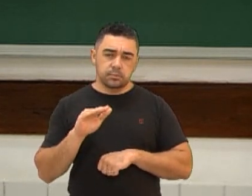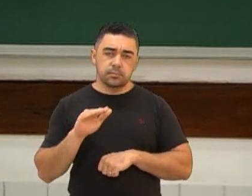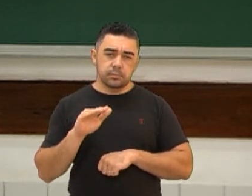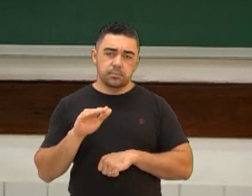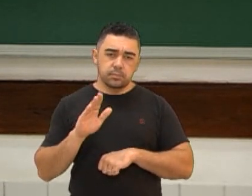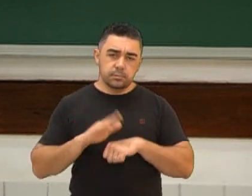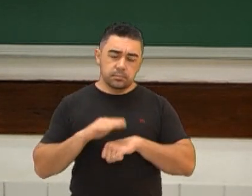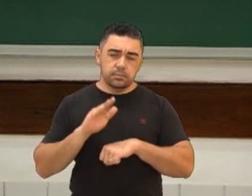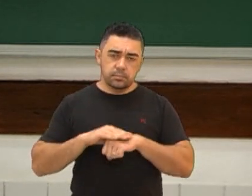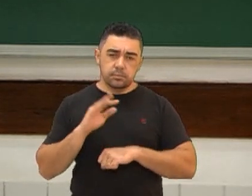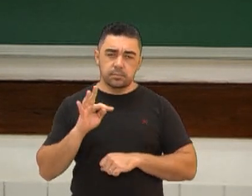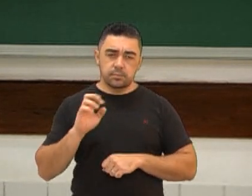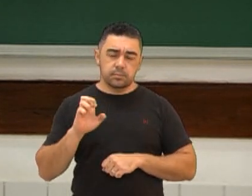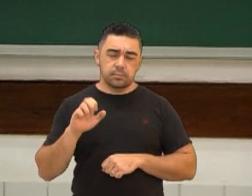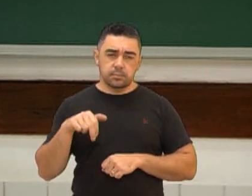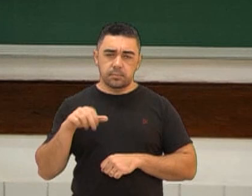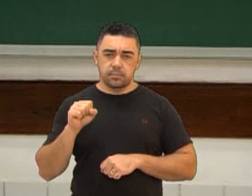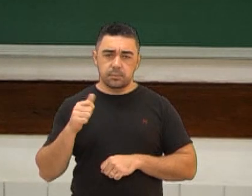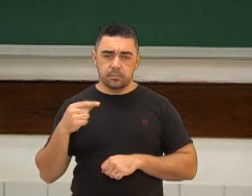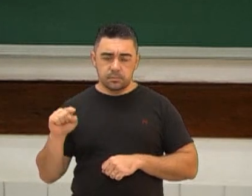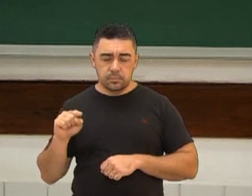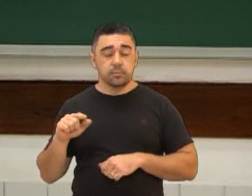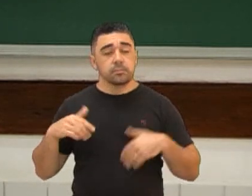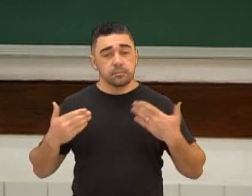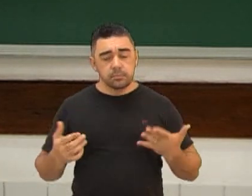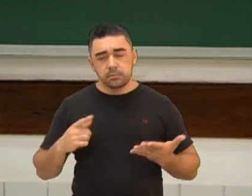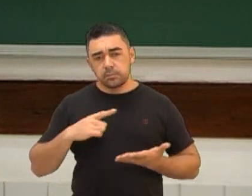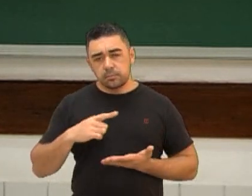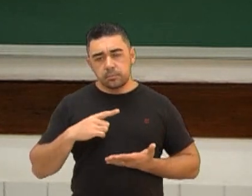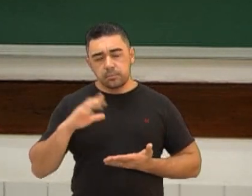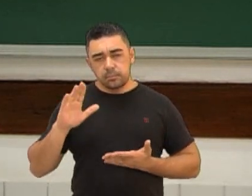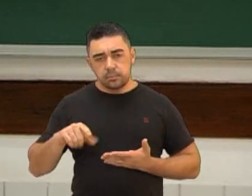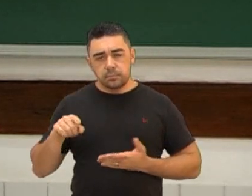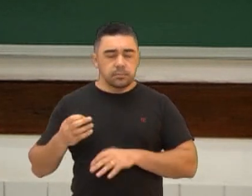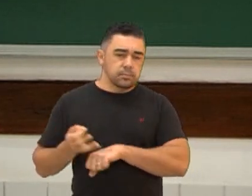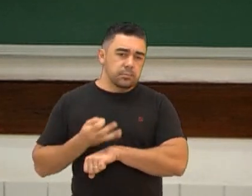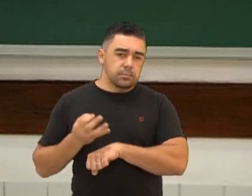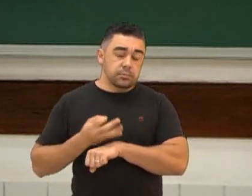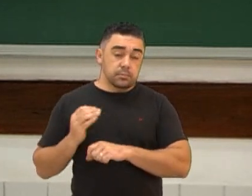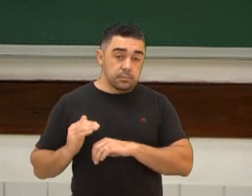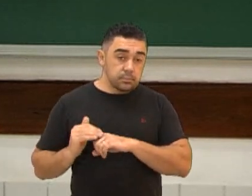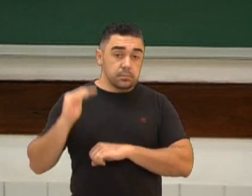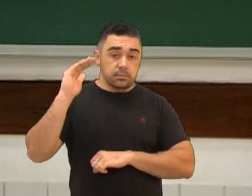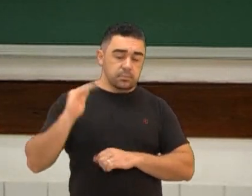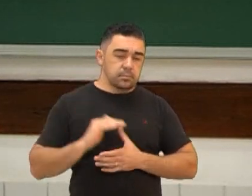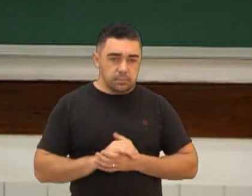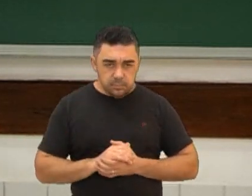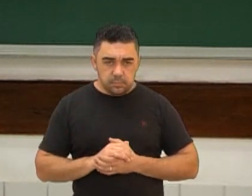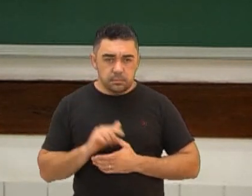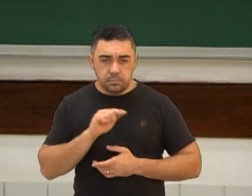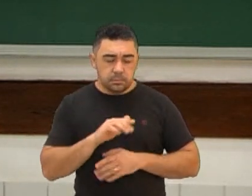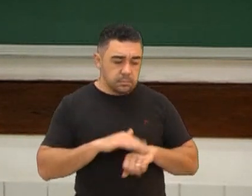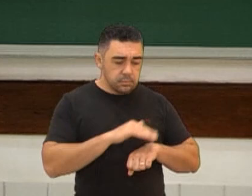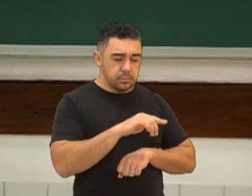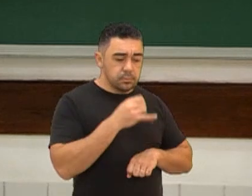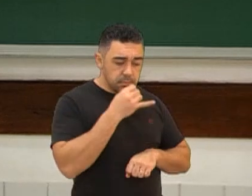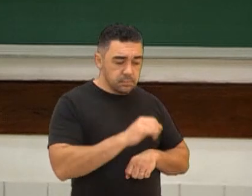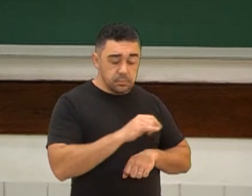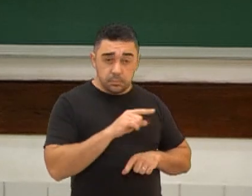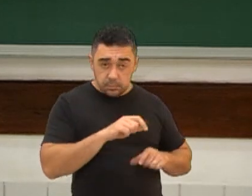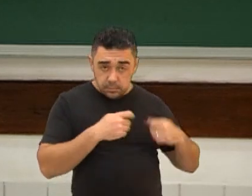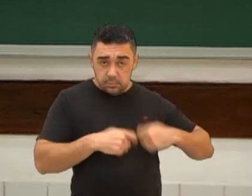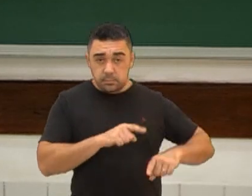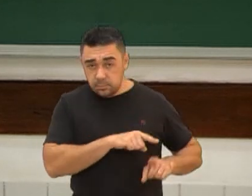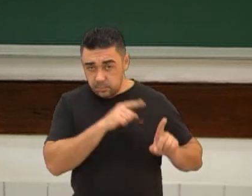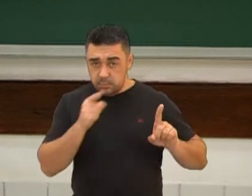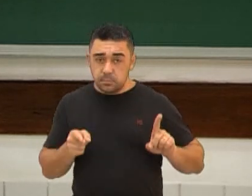mais tensão, né? Eu vou ter uma capacitância alta. Então, quanto mais carga ele precisar para concentrar